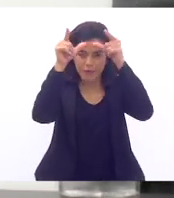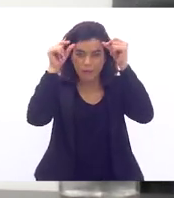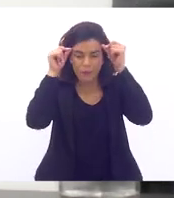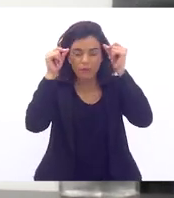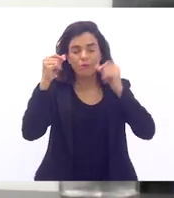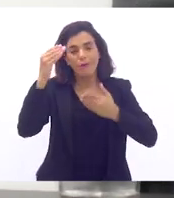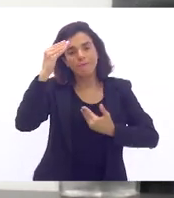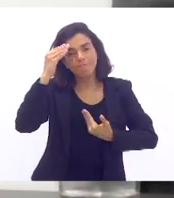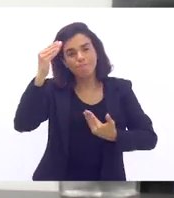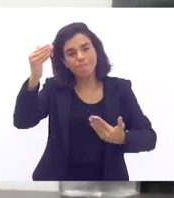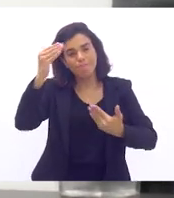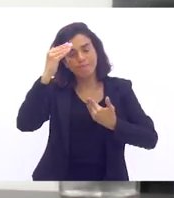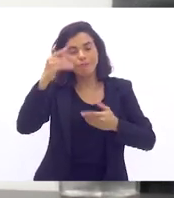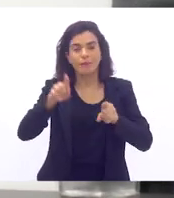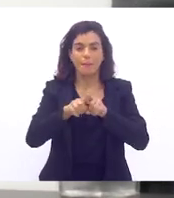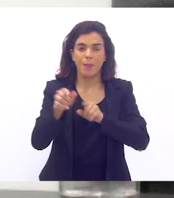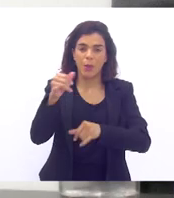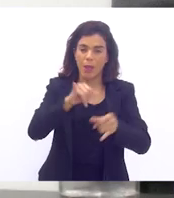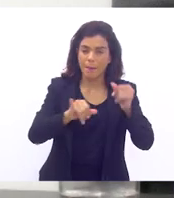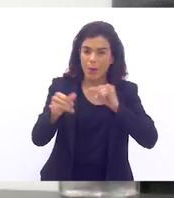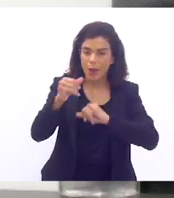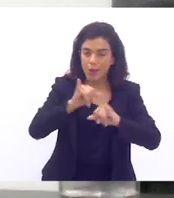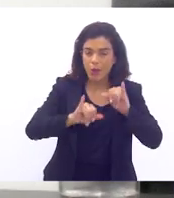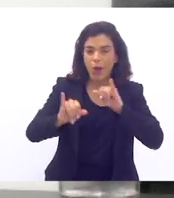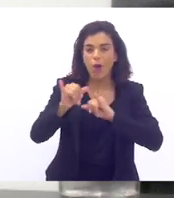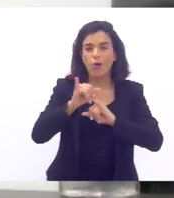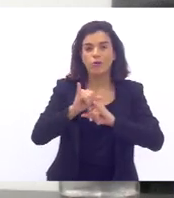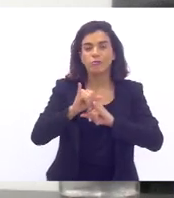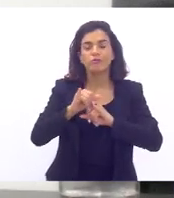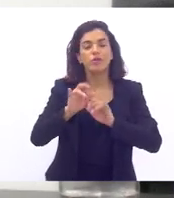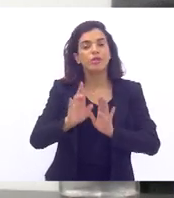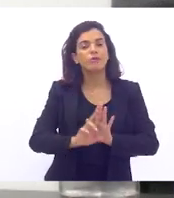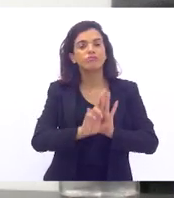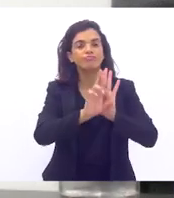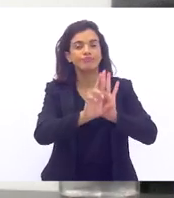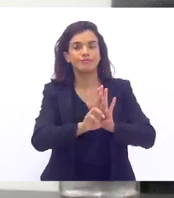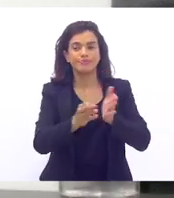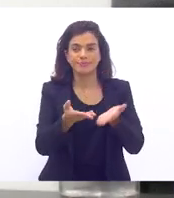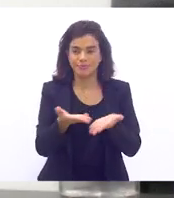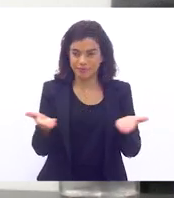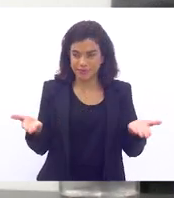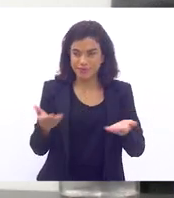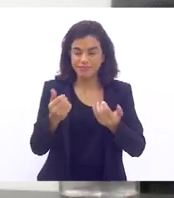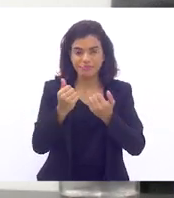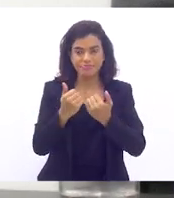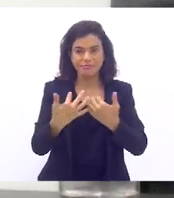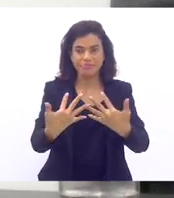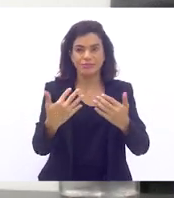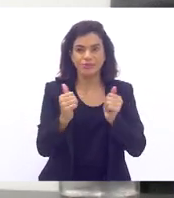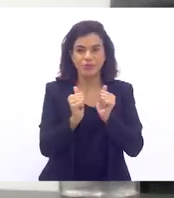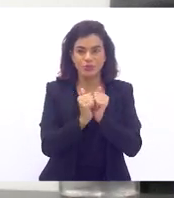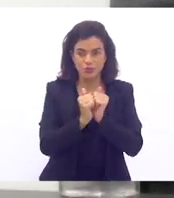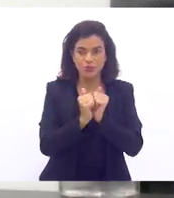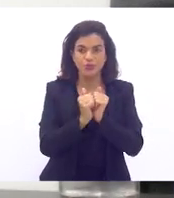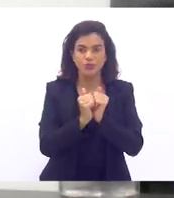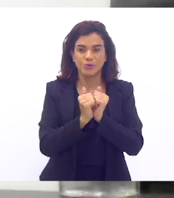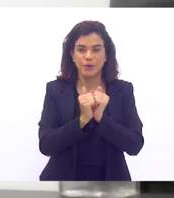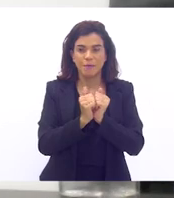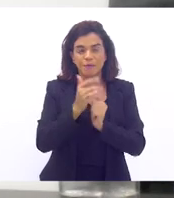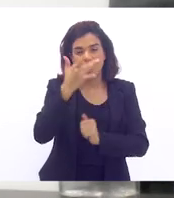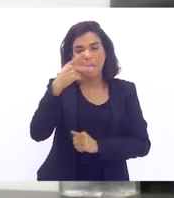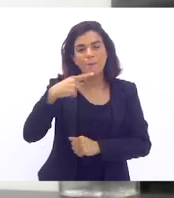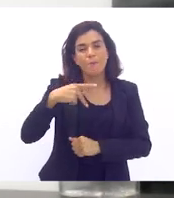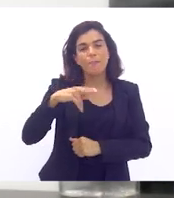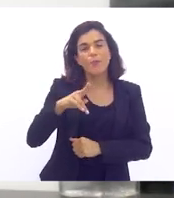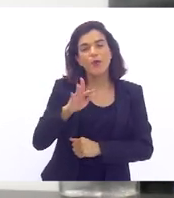de agradecer Sim esses laboratórios que vieram hoje acompanhar essa audiência pública conosco é o pessoal da